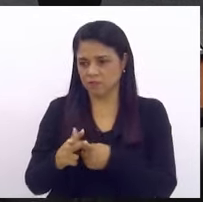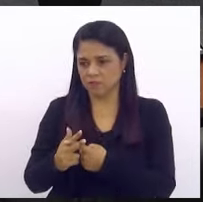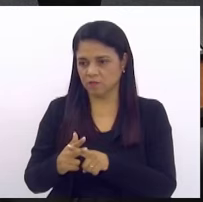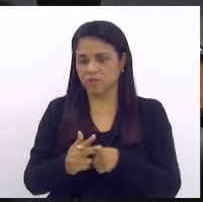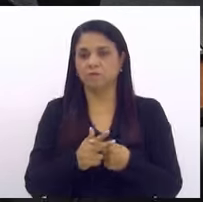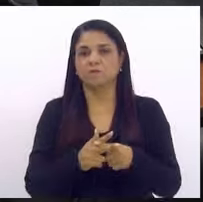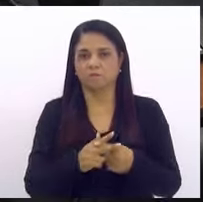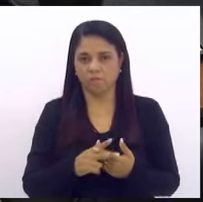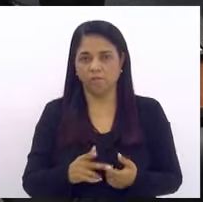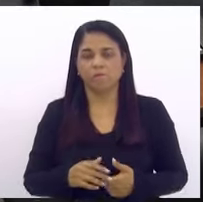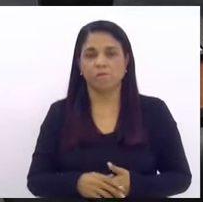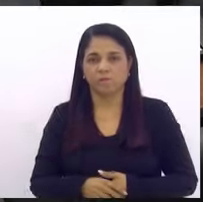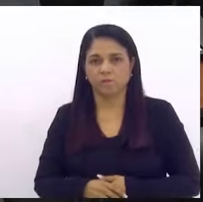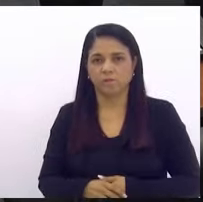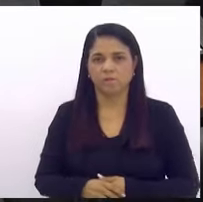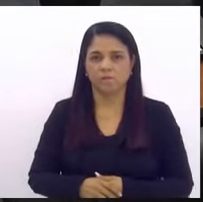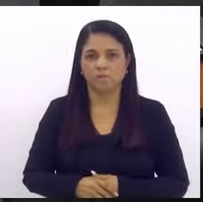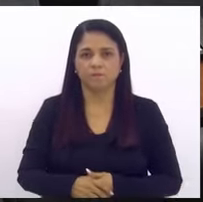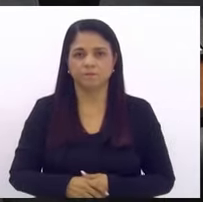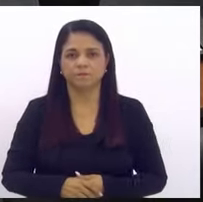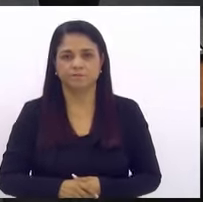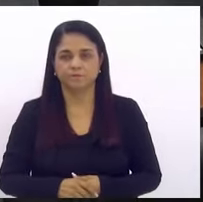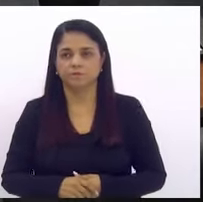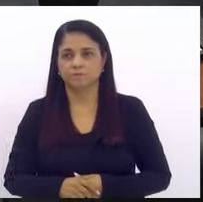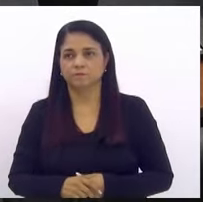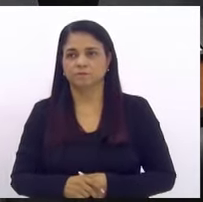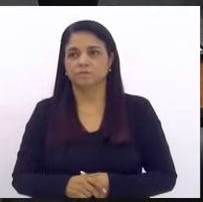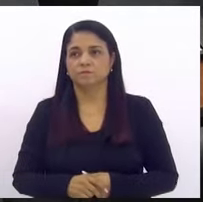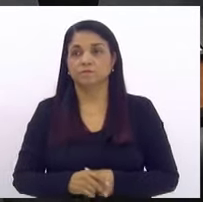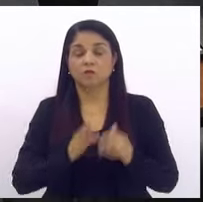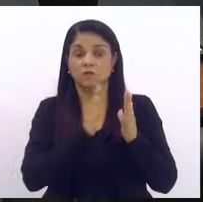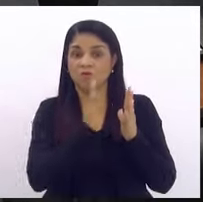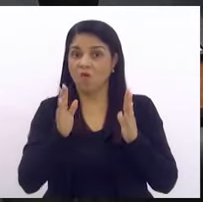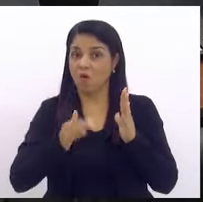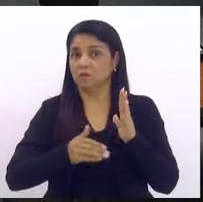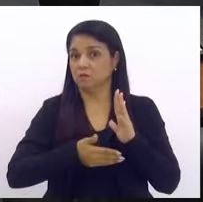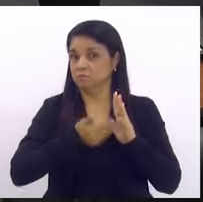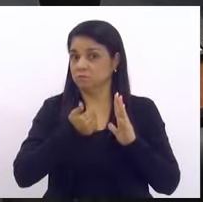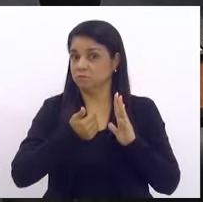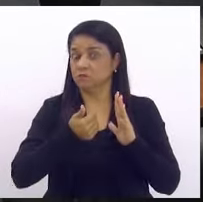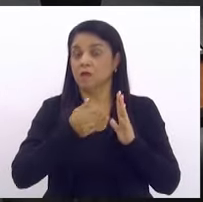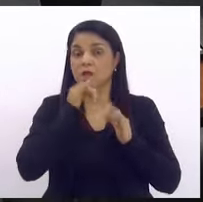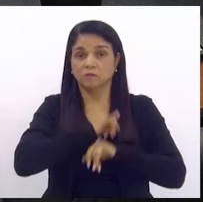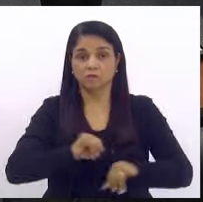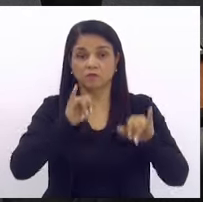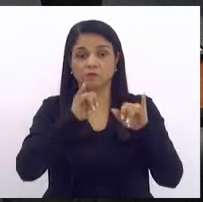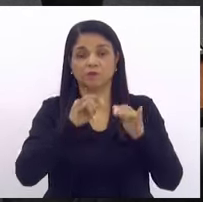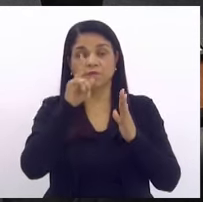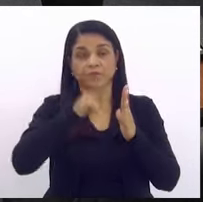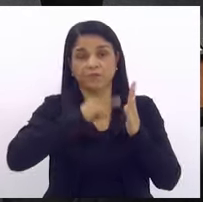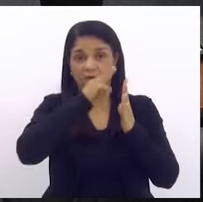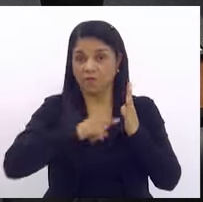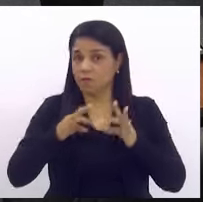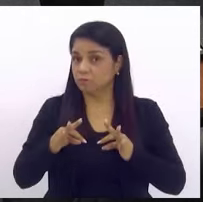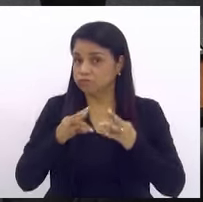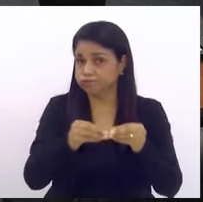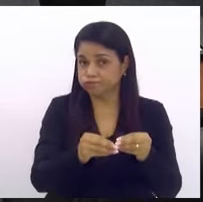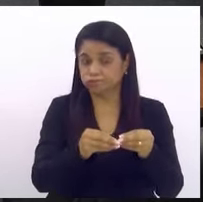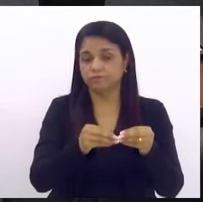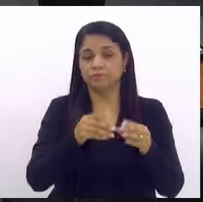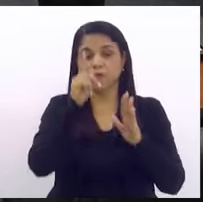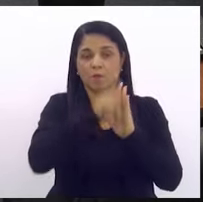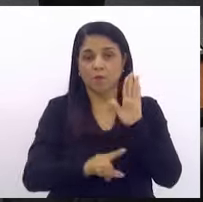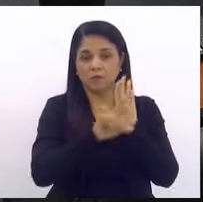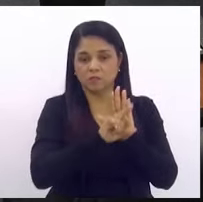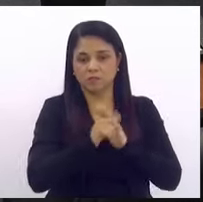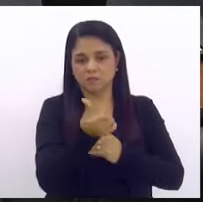Não, já sabe. Eles fizeram questão de ordem no início. Anuncio veto total aposto ao projeto de